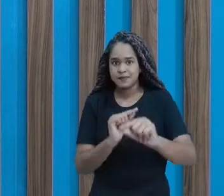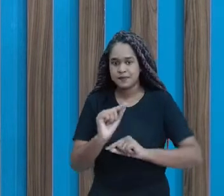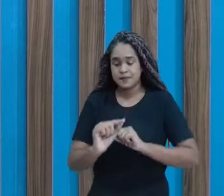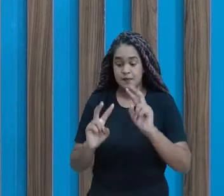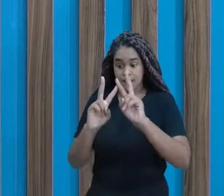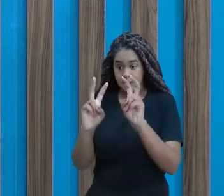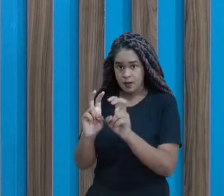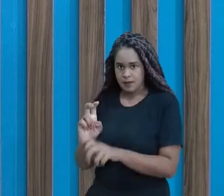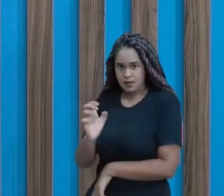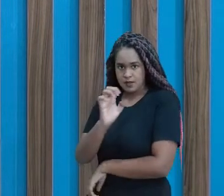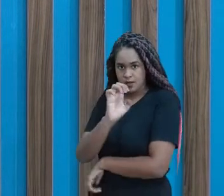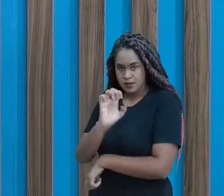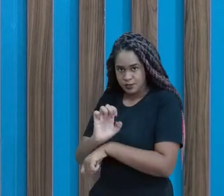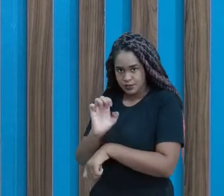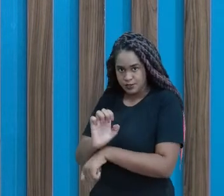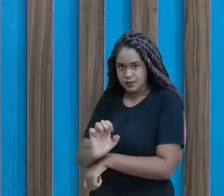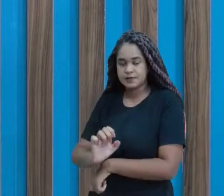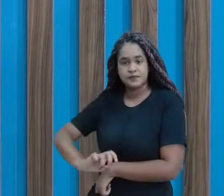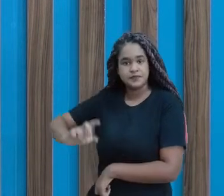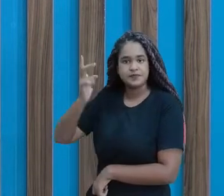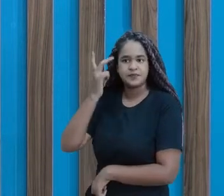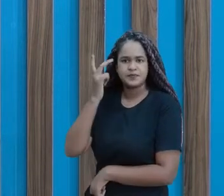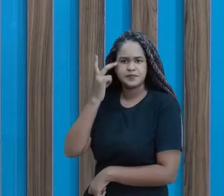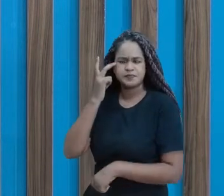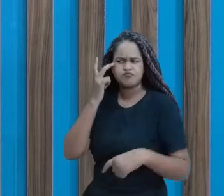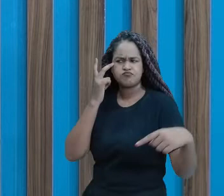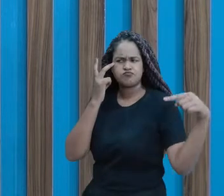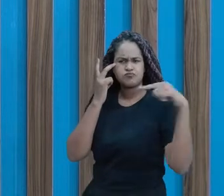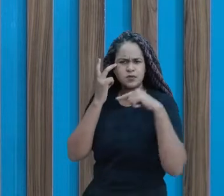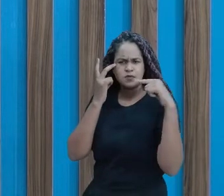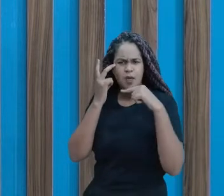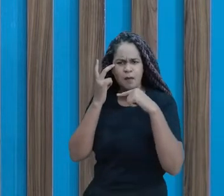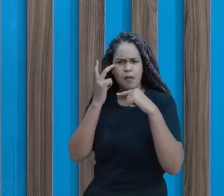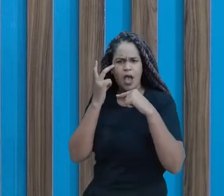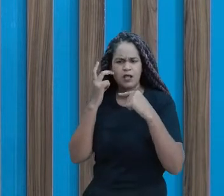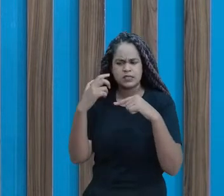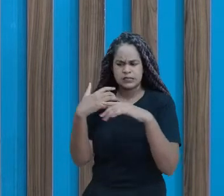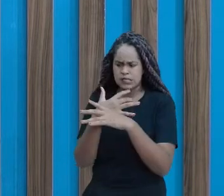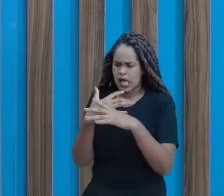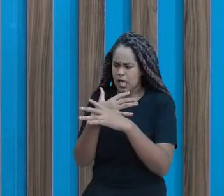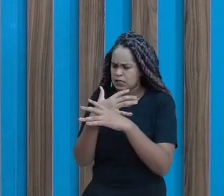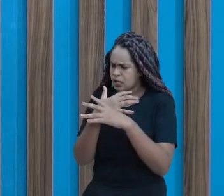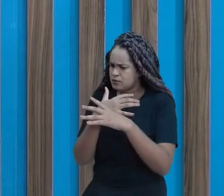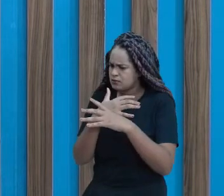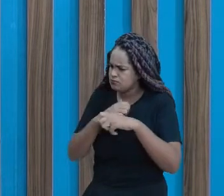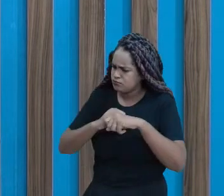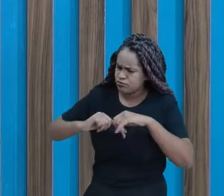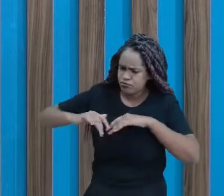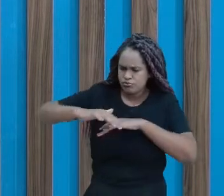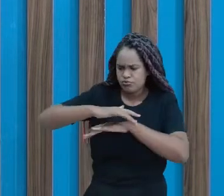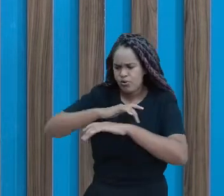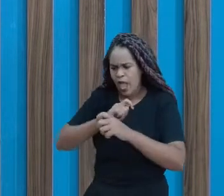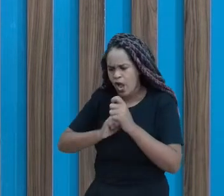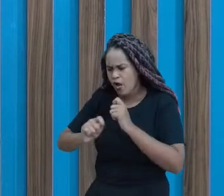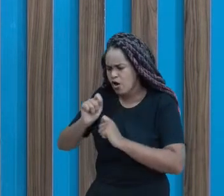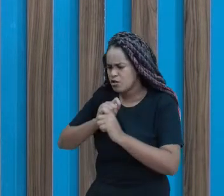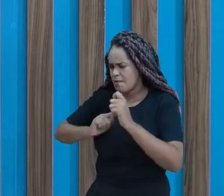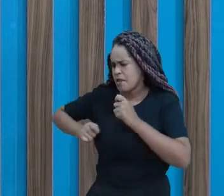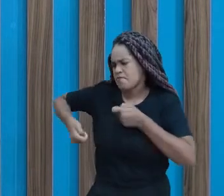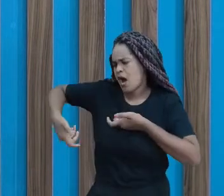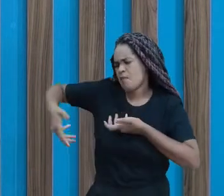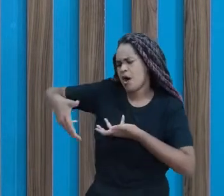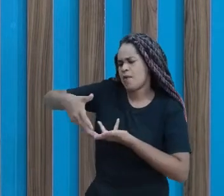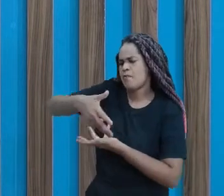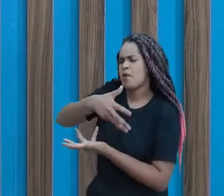estado de São Paulo, por exemplo, né, São Paulo era a grande locomotiva do Brasil de fato, né, baseada na economia cafeeira, que